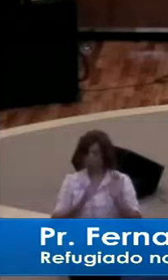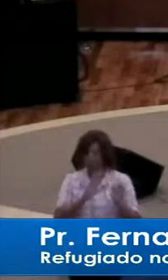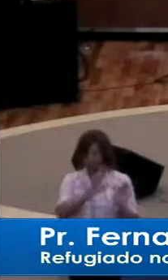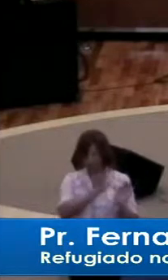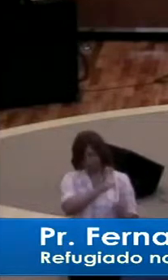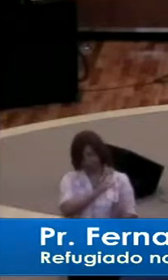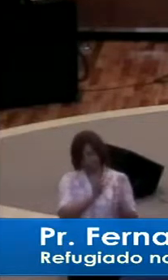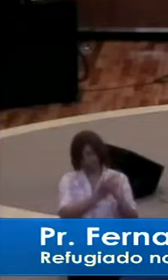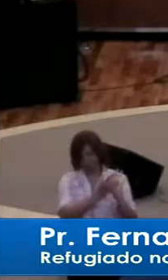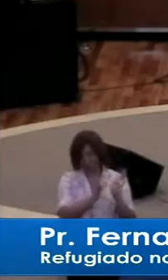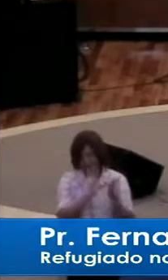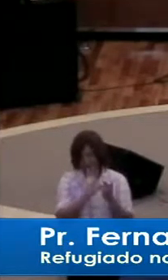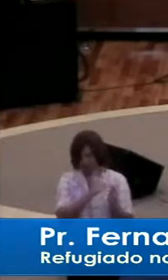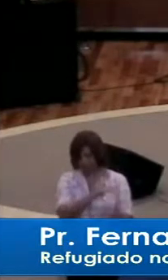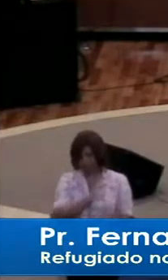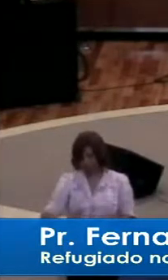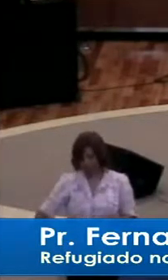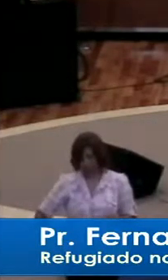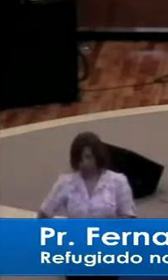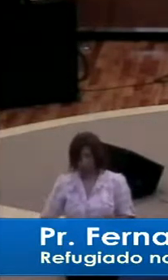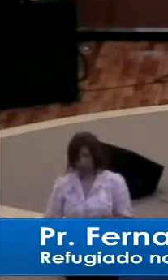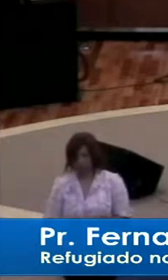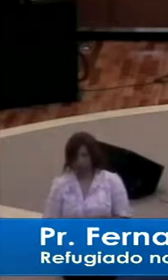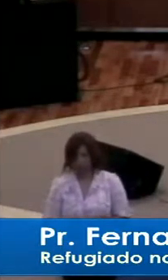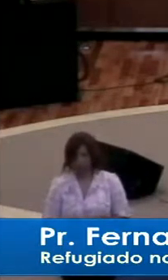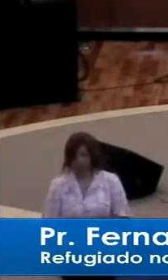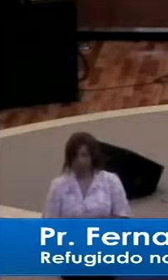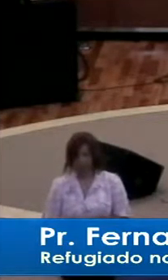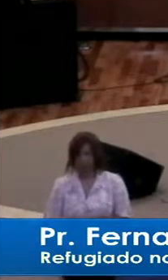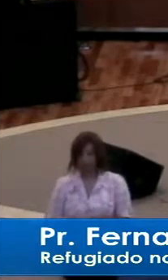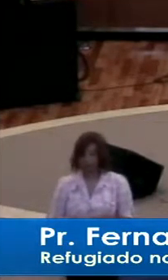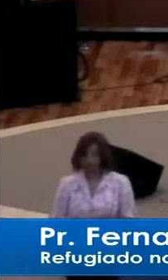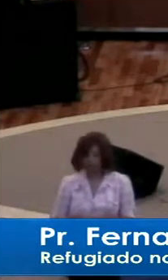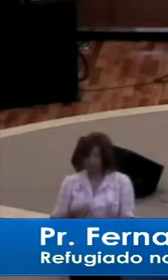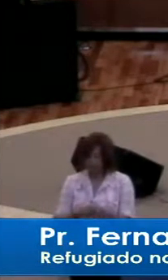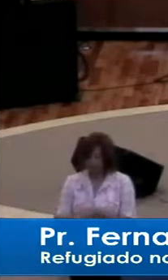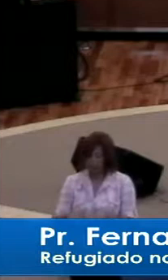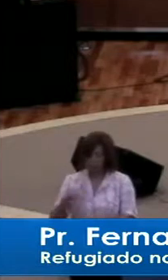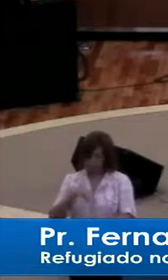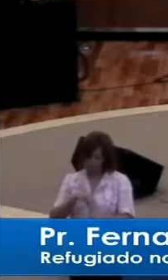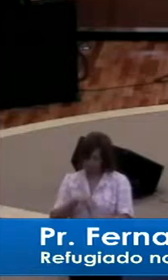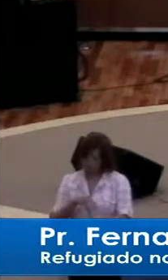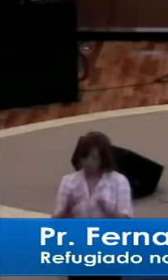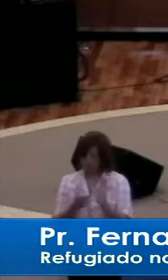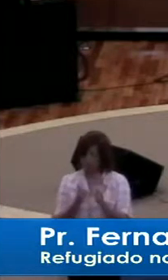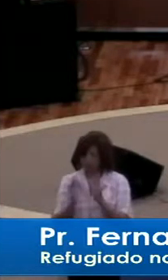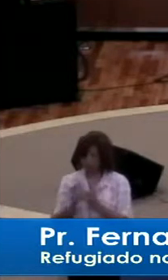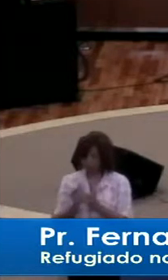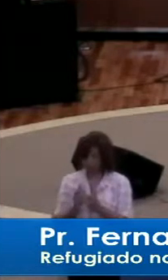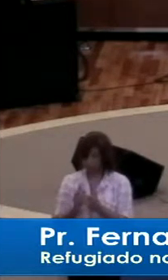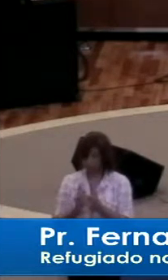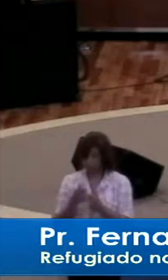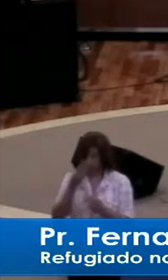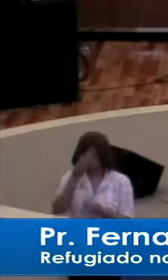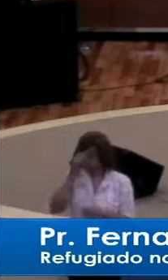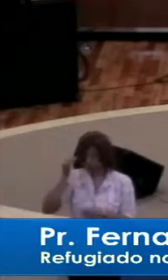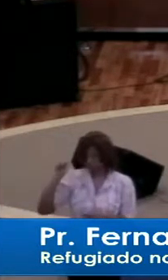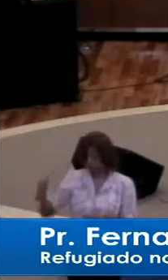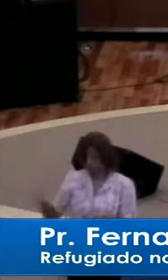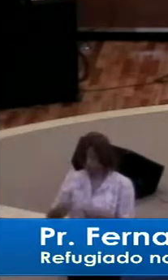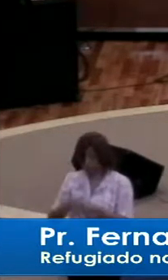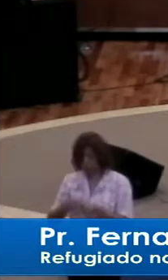pergunto a você, Jesus em algum momento deixou de ser Deus? Mesmo criança, sendo anunciada por um